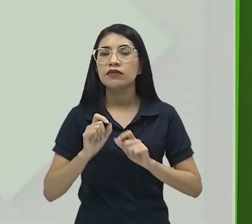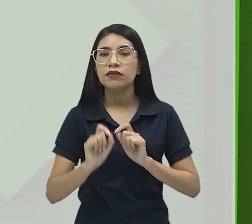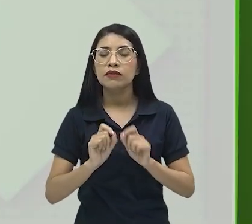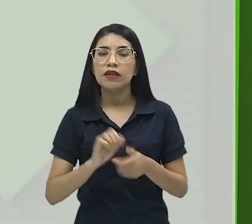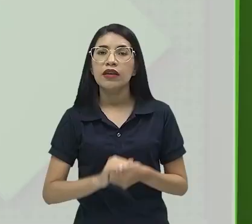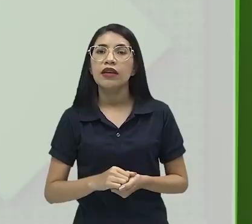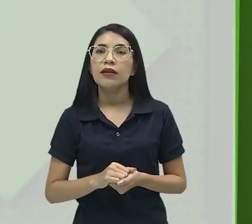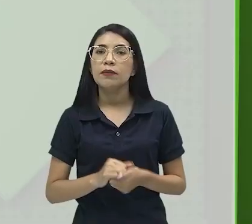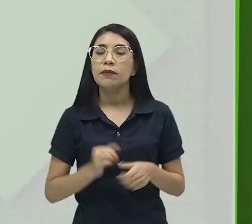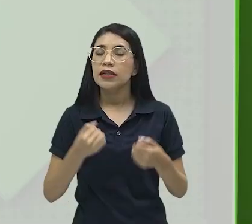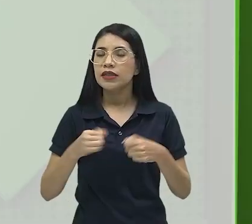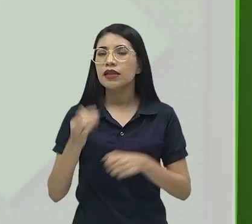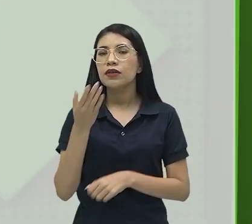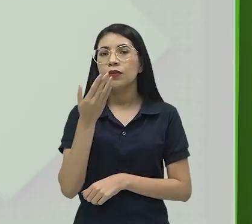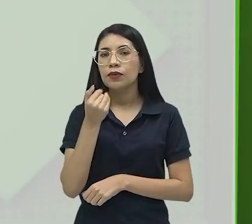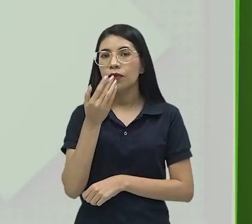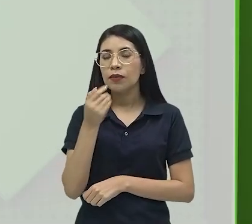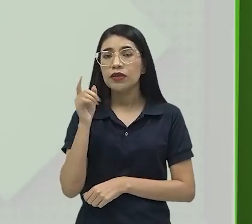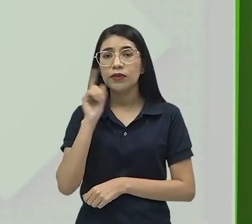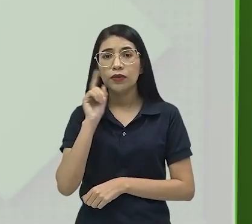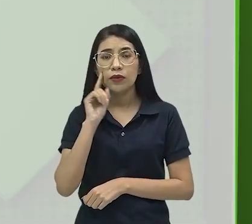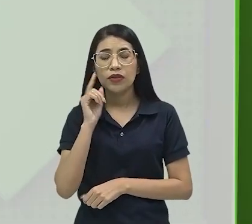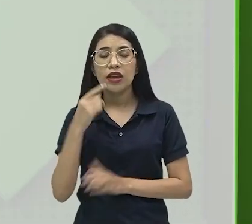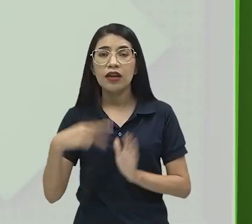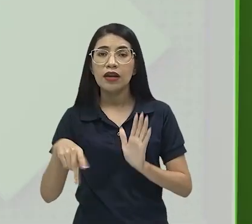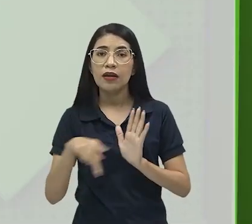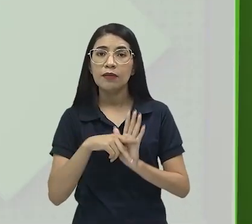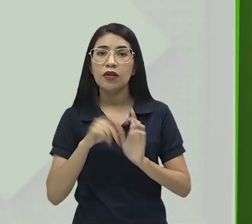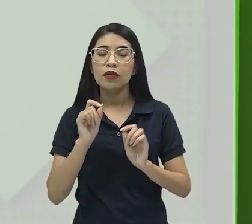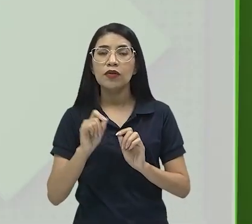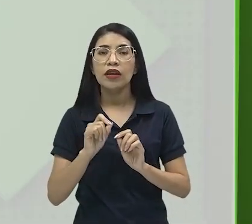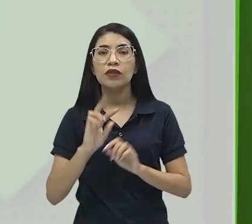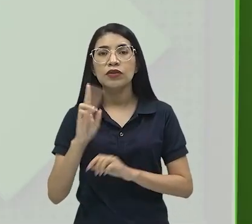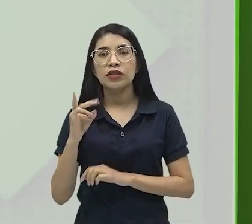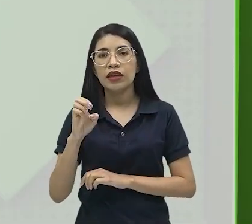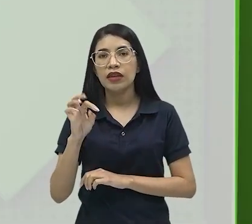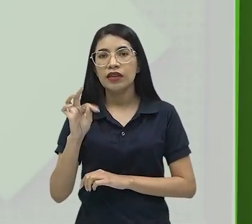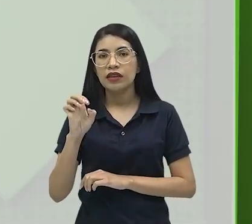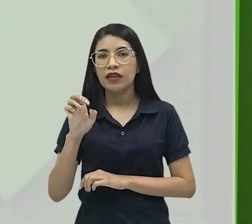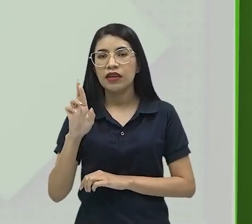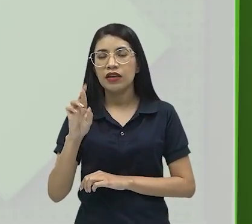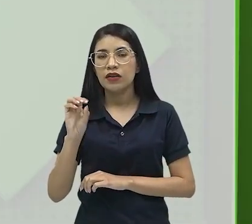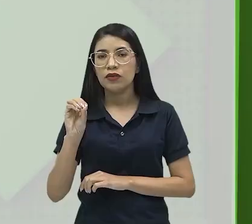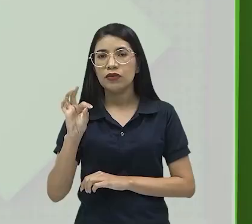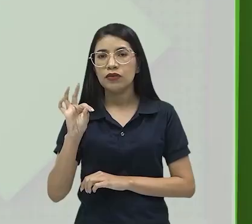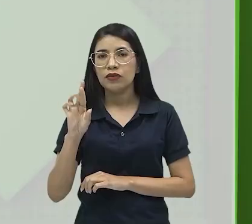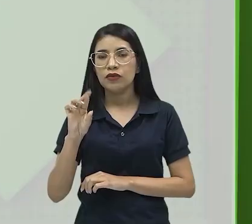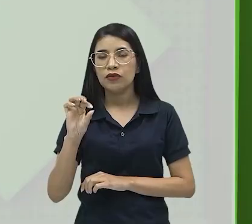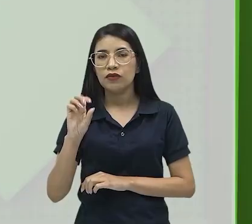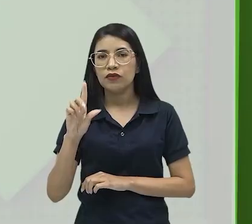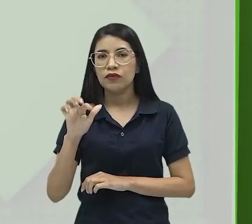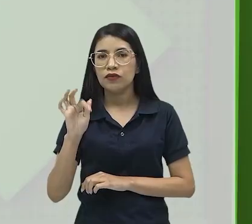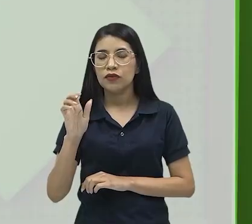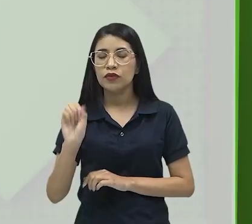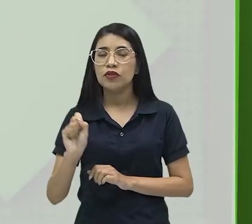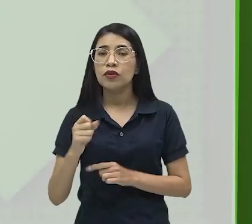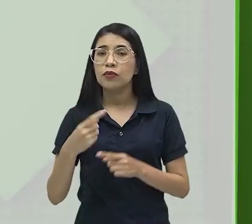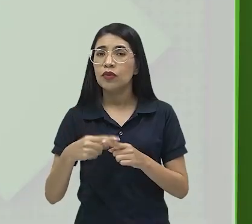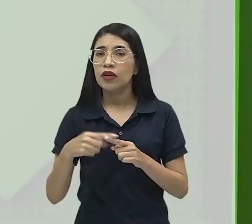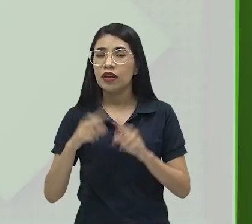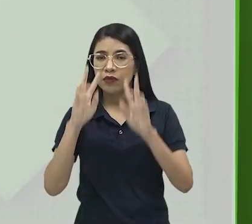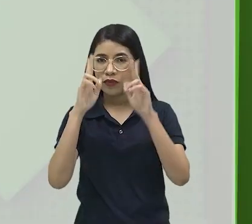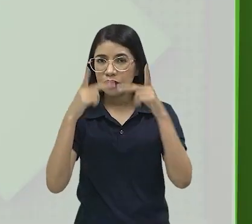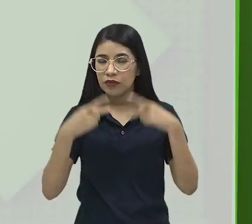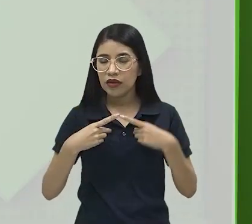de ter que se alimentar, isso é dos heterótrofos, porque nós não realizamos, assim como todos